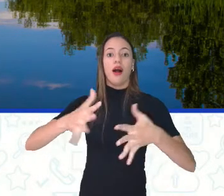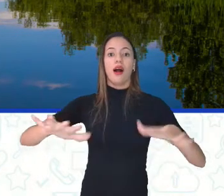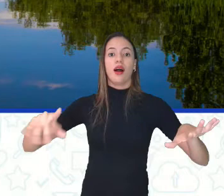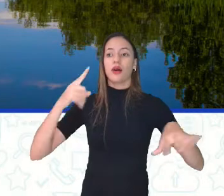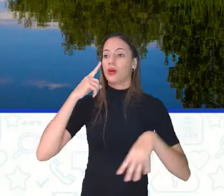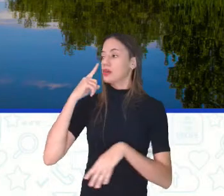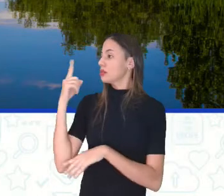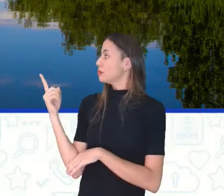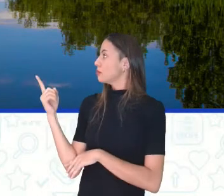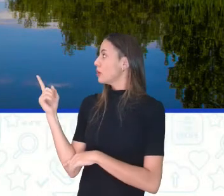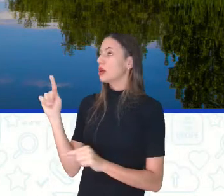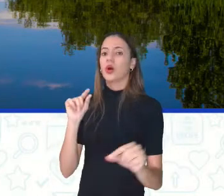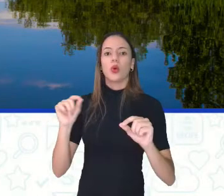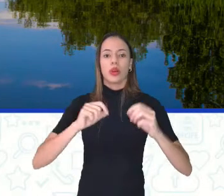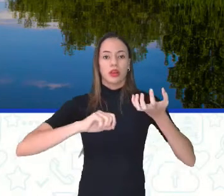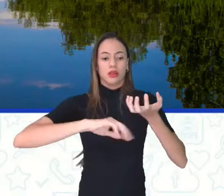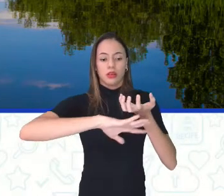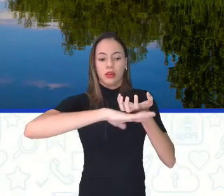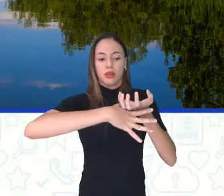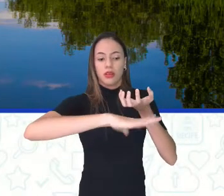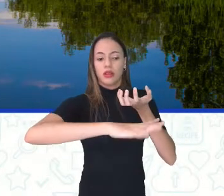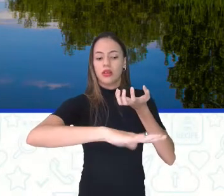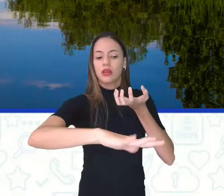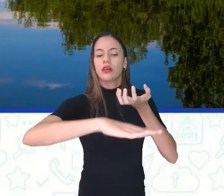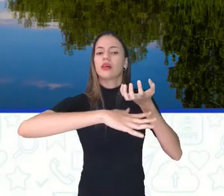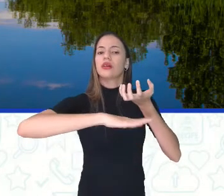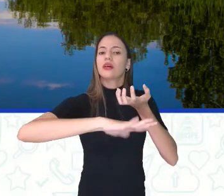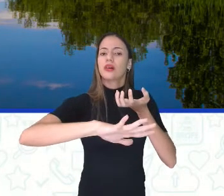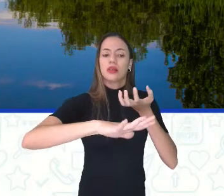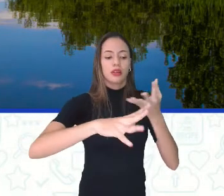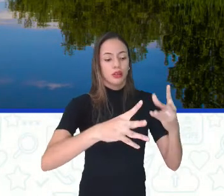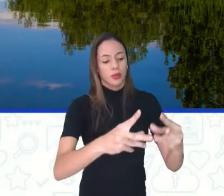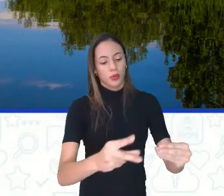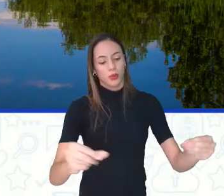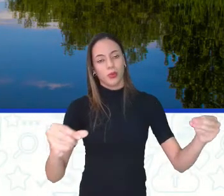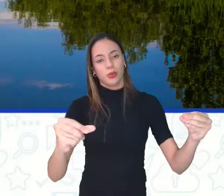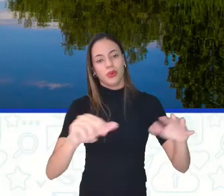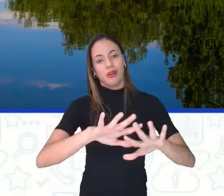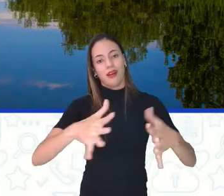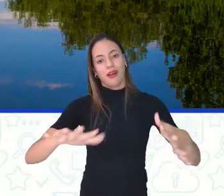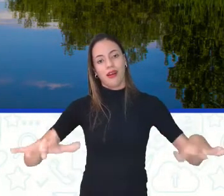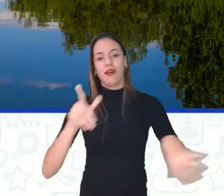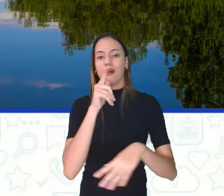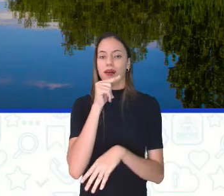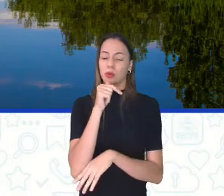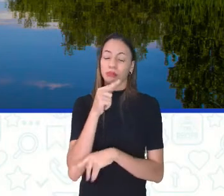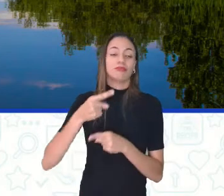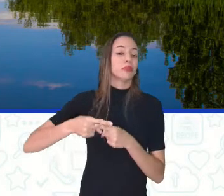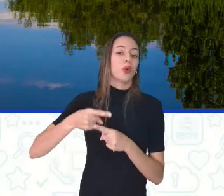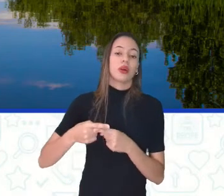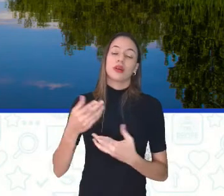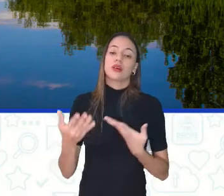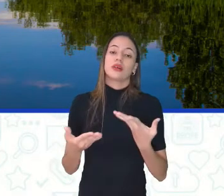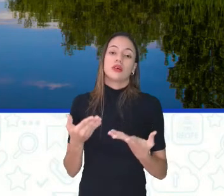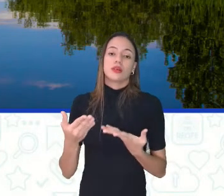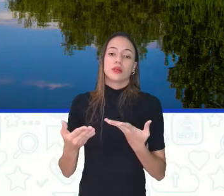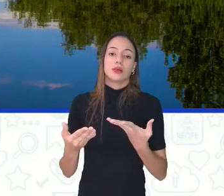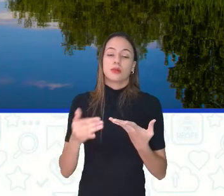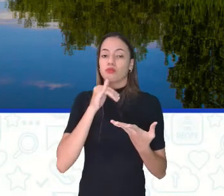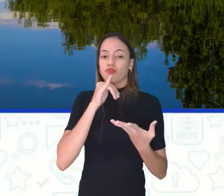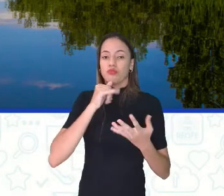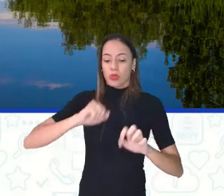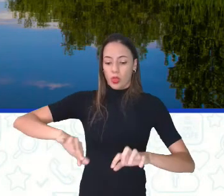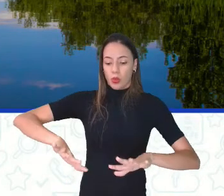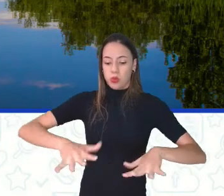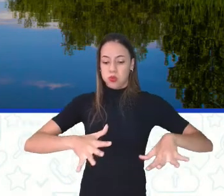né? Essa água toda, ela tá indo embora, tá, gente? O regime de cheias